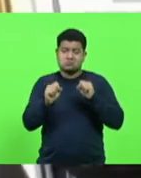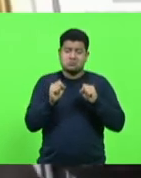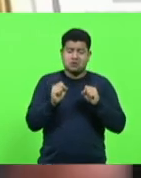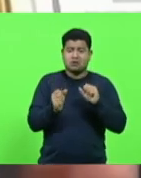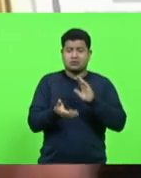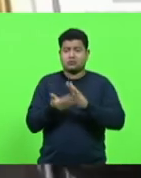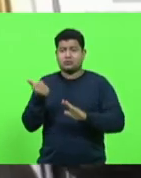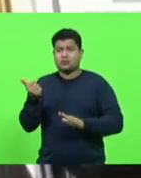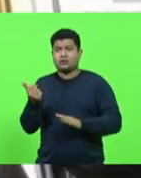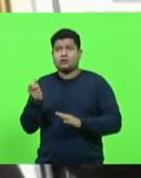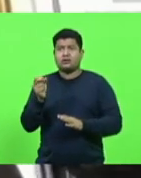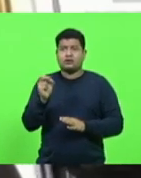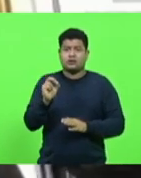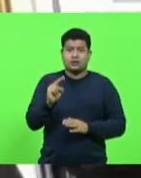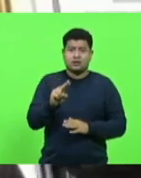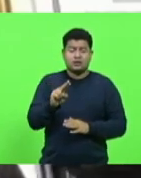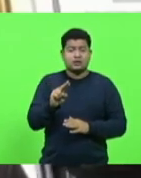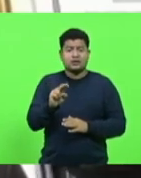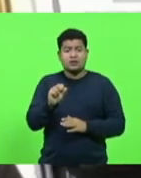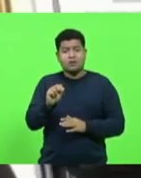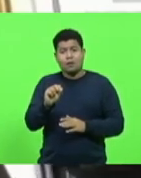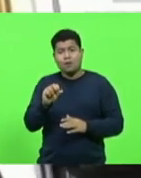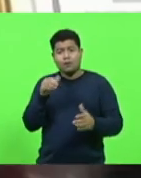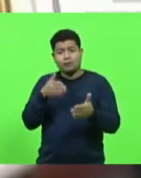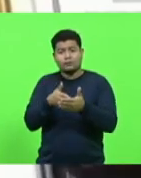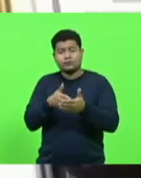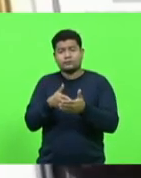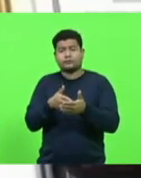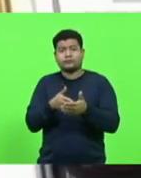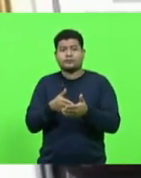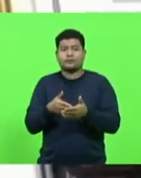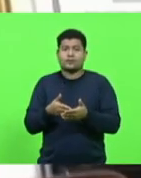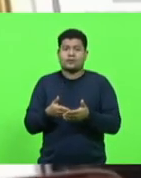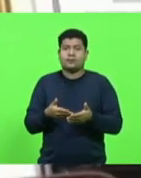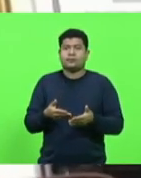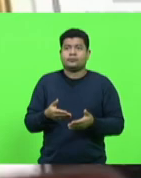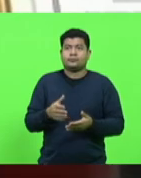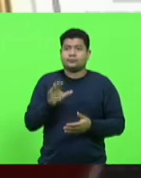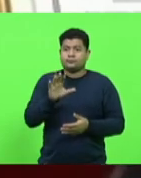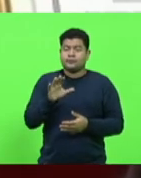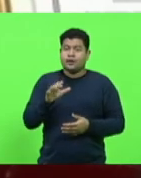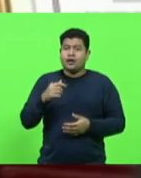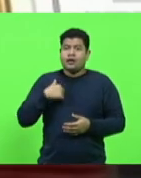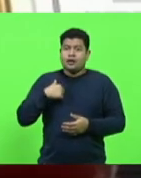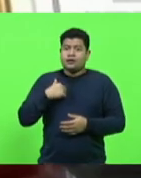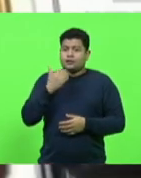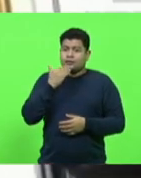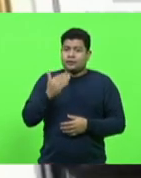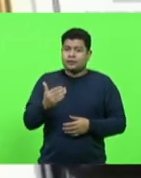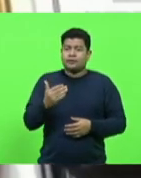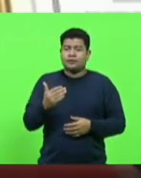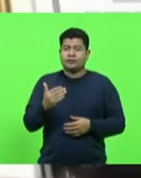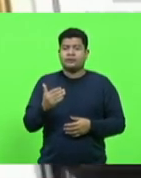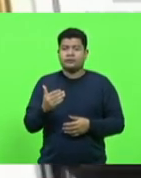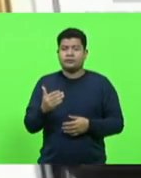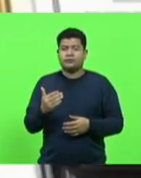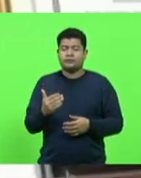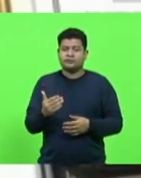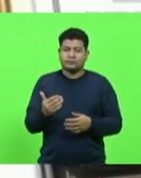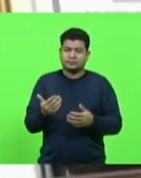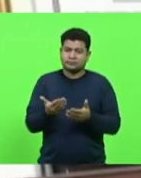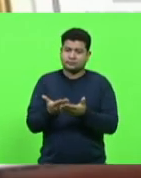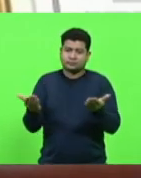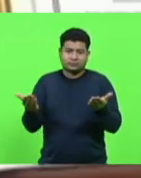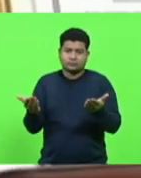pode, se é um argumento de obstruir, tudo bem. Agora, coloca, e eu peço aqui, venha, senhor presidente, porque,